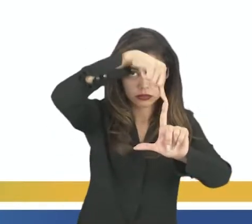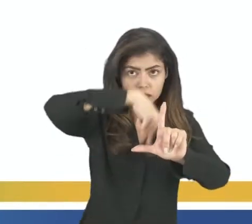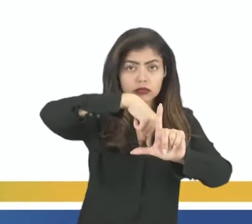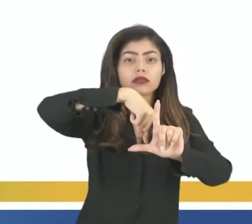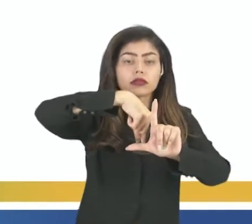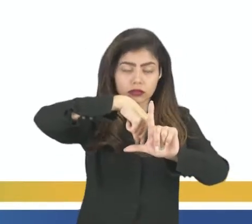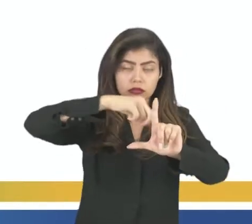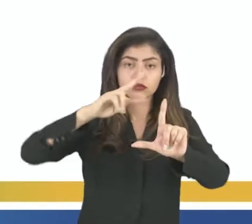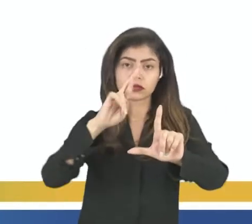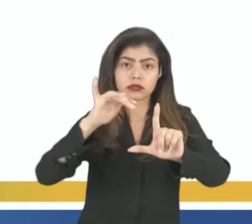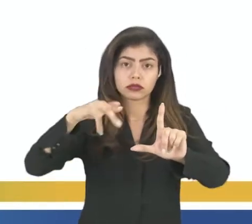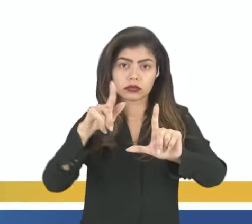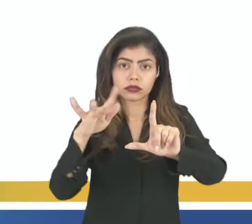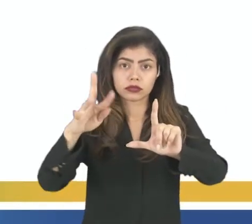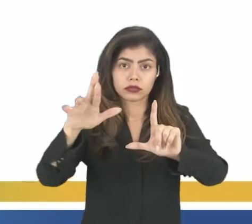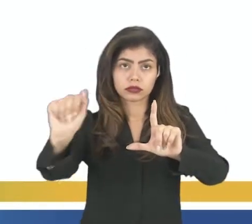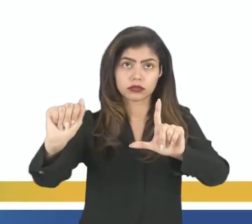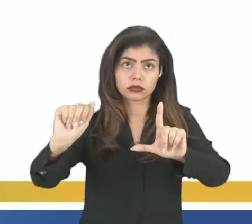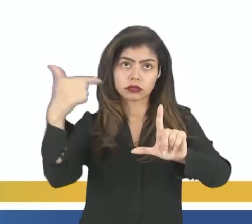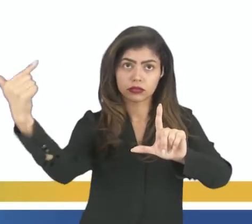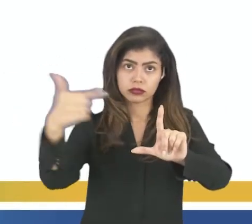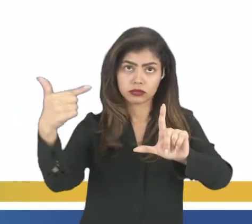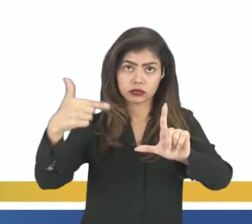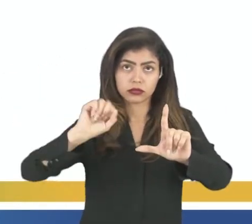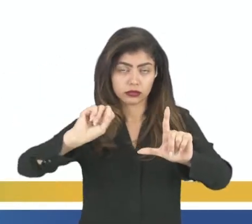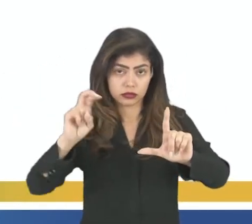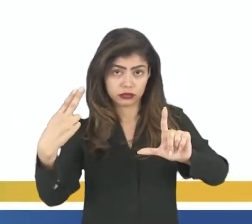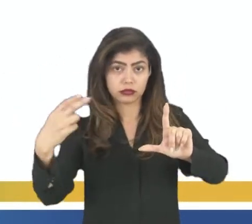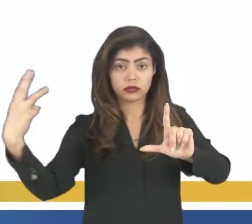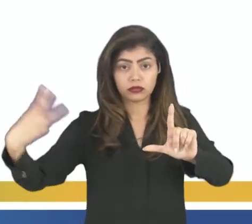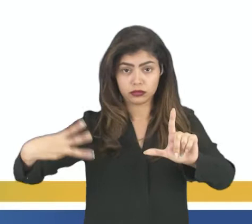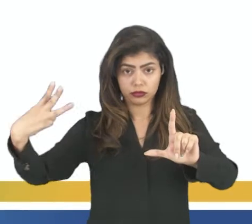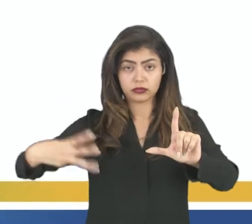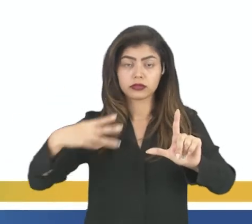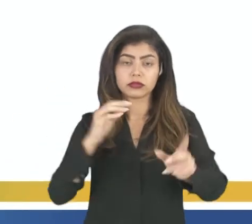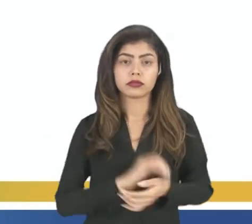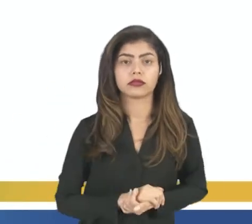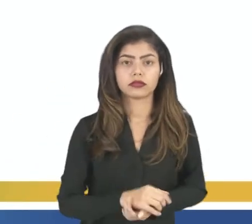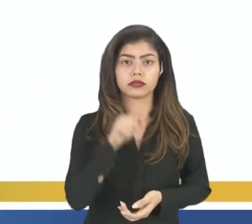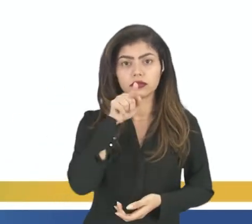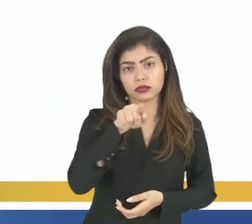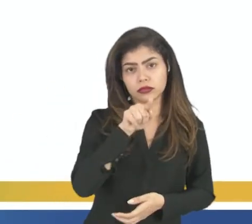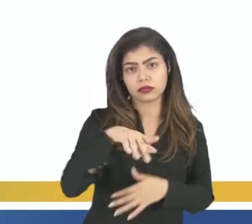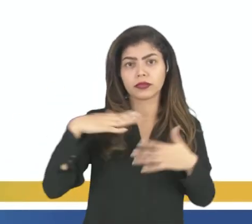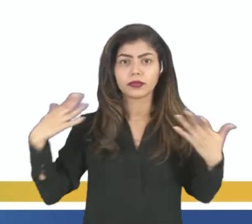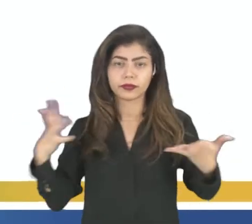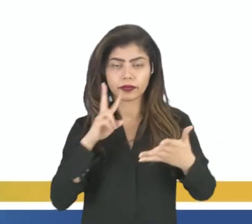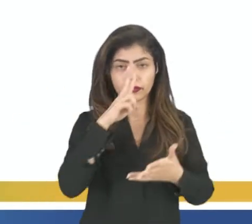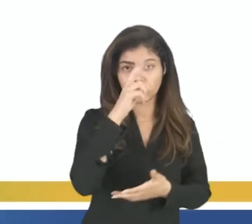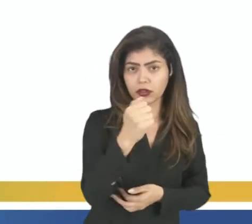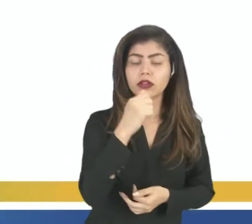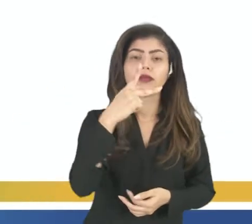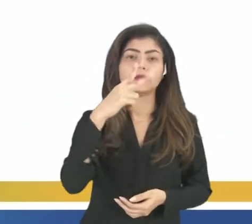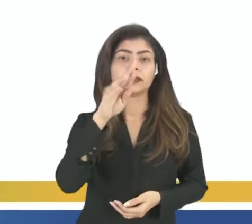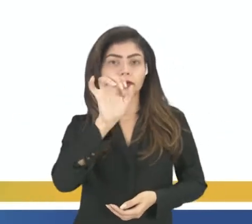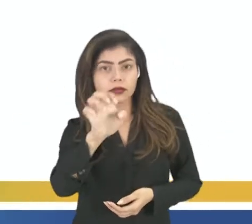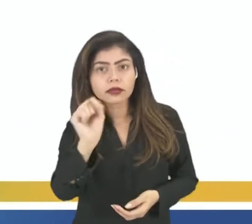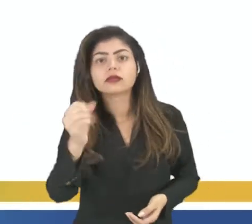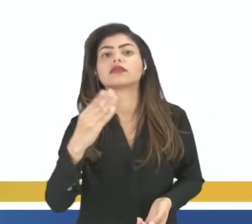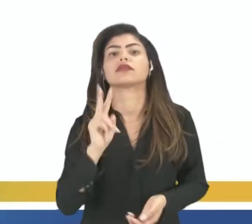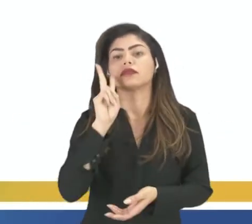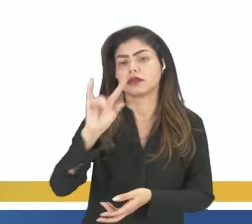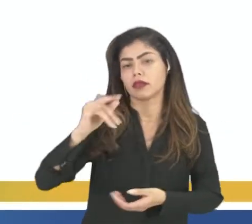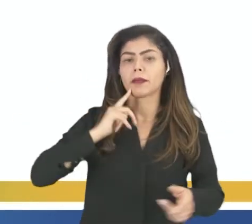pela trajetória 1, pela trajetória 2 ou pela trajetória 3, a força-peso realiza o